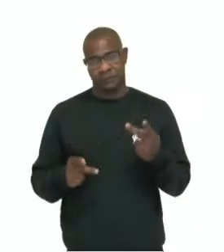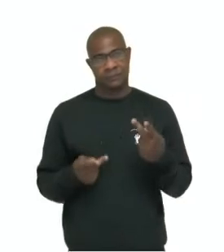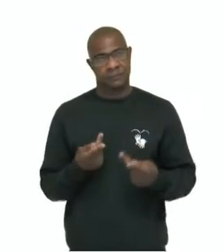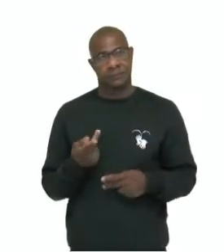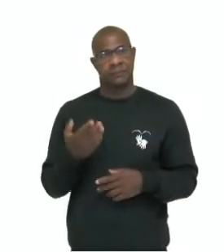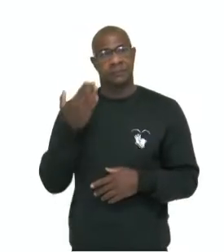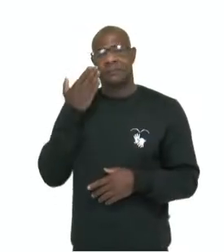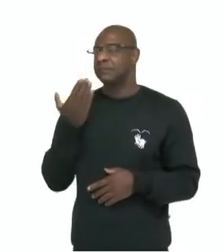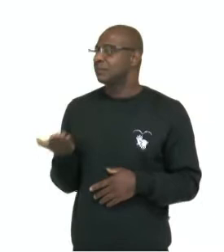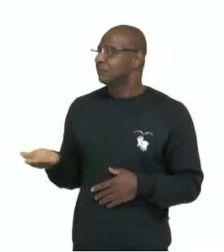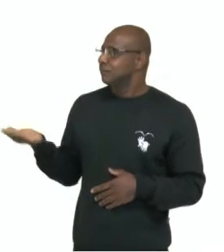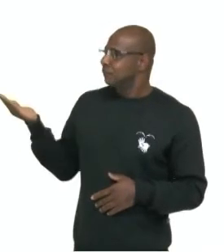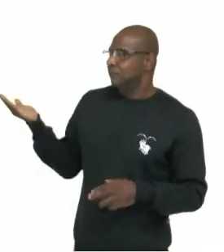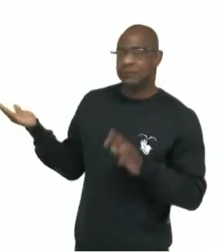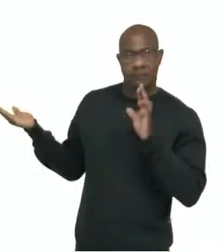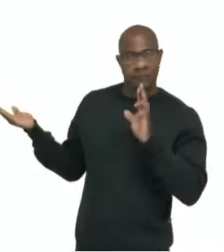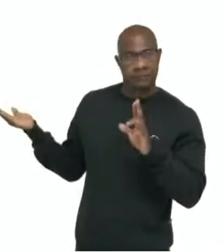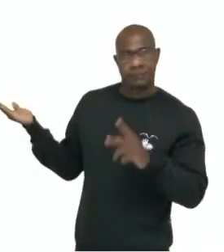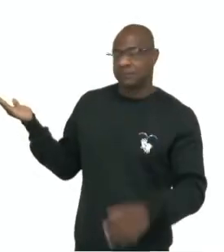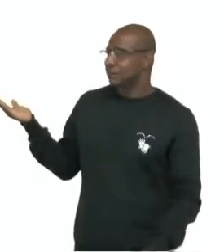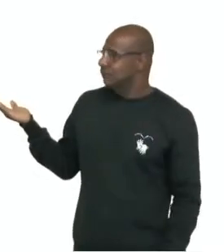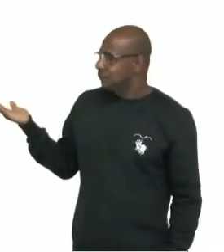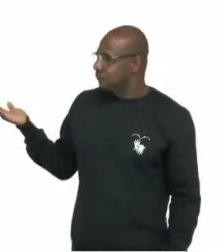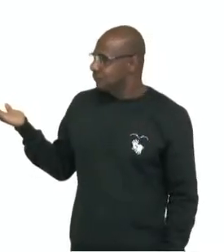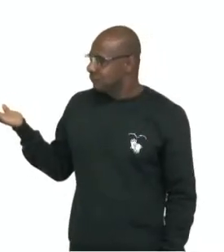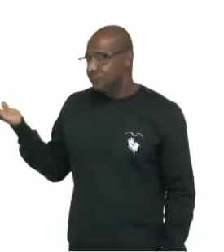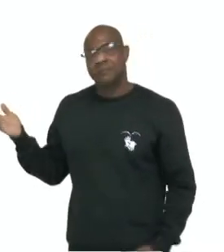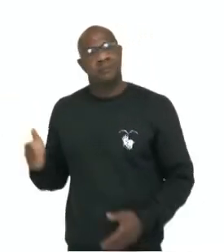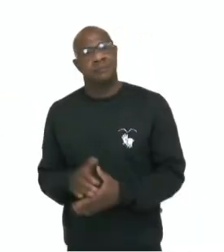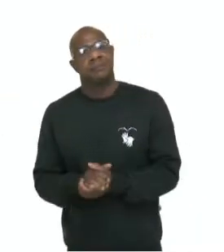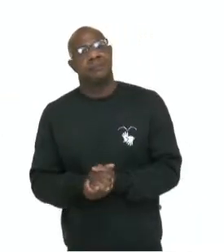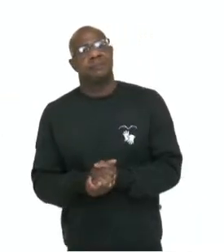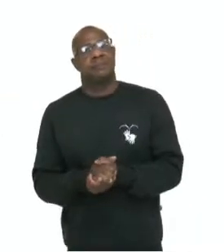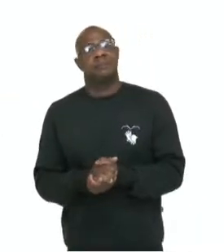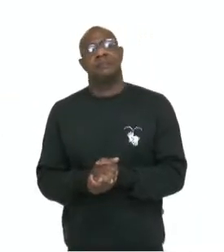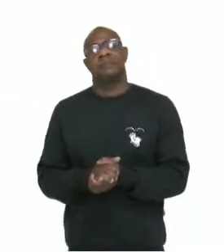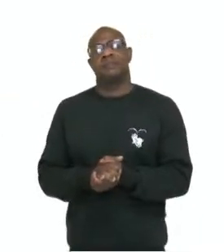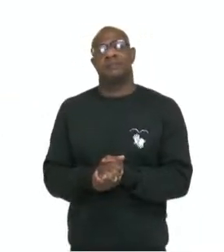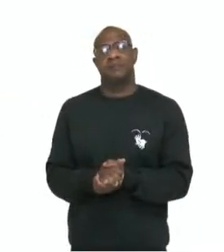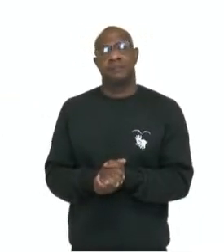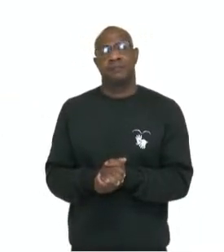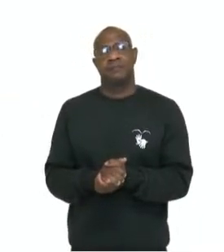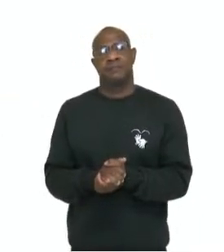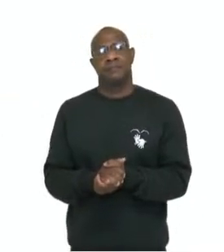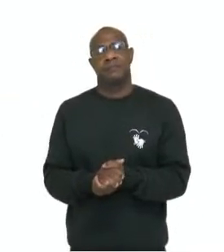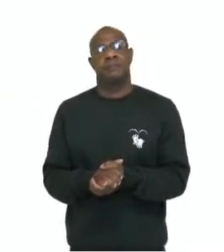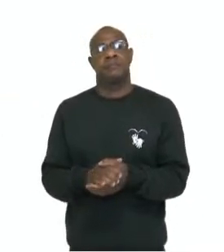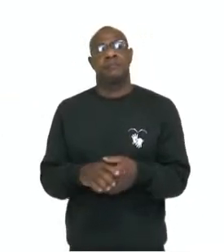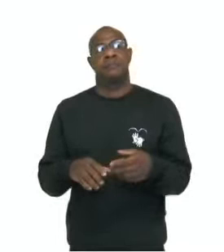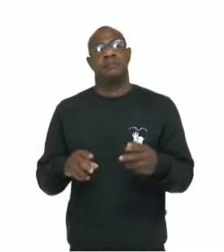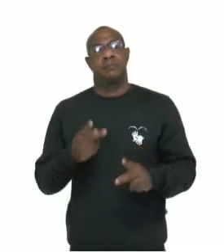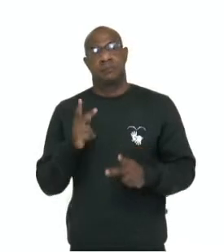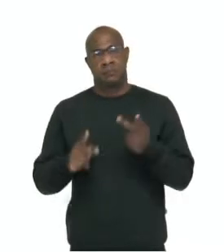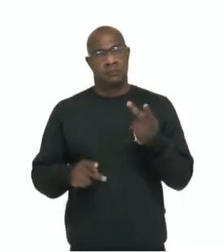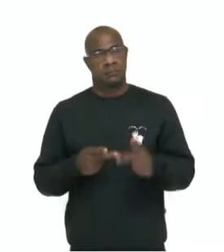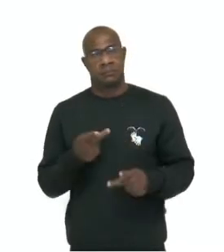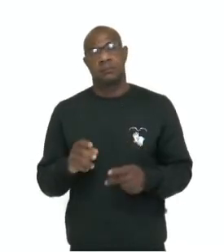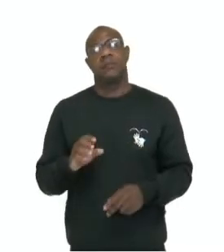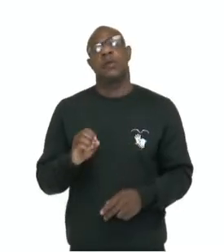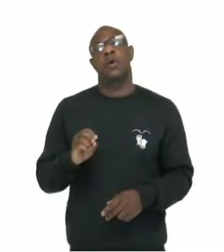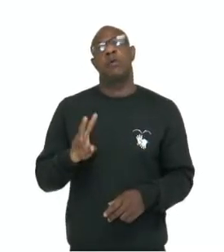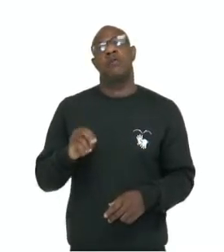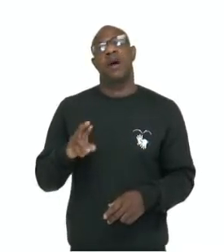são o FSH e o LH. Estimulam o ovócito, o folículo e regula a atividade dos ovários. E os hormônios ovarianos